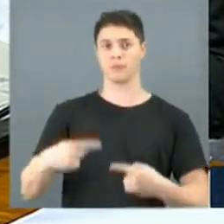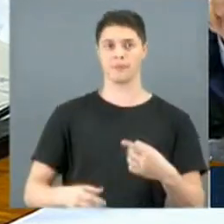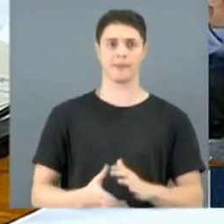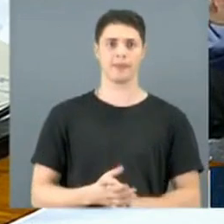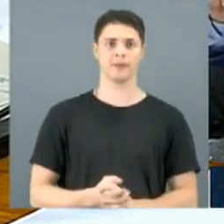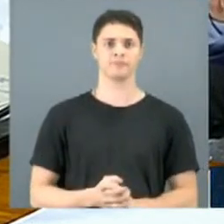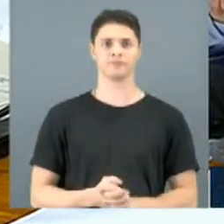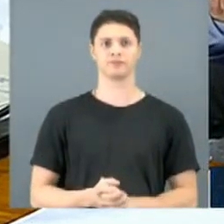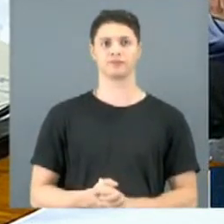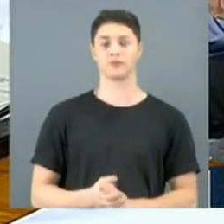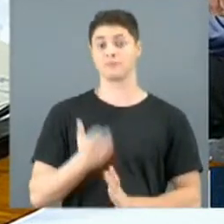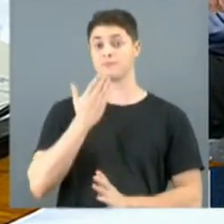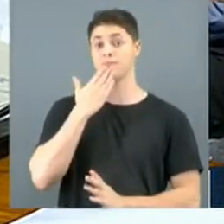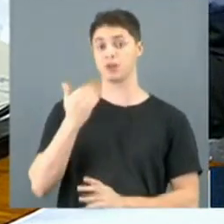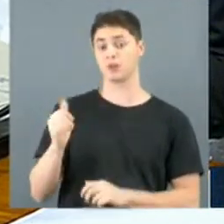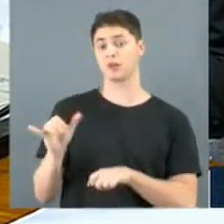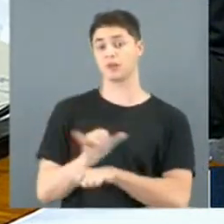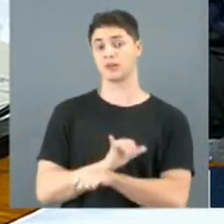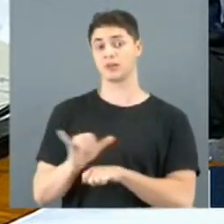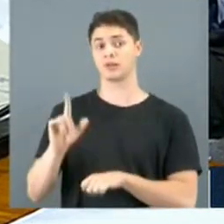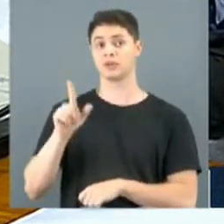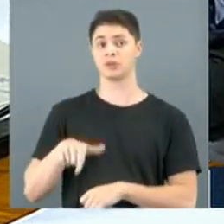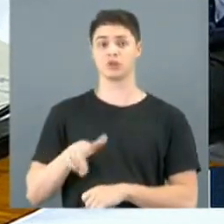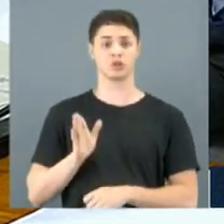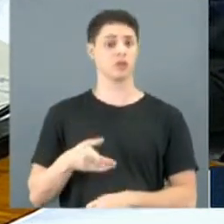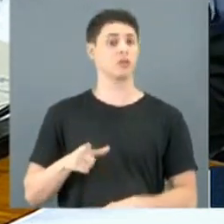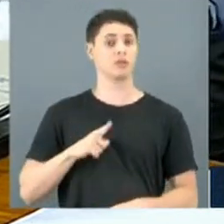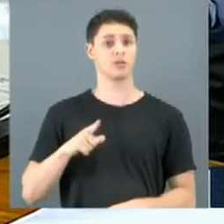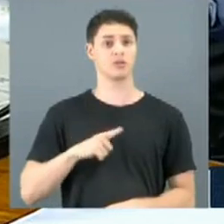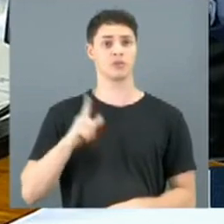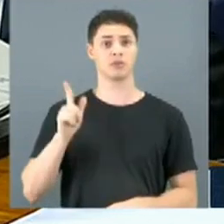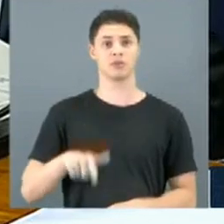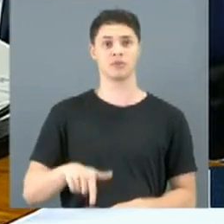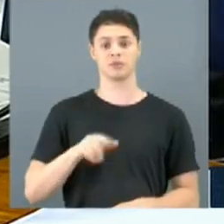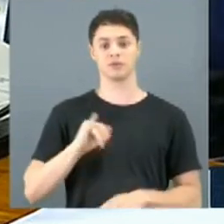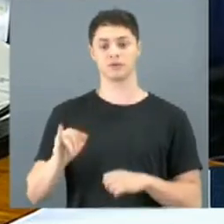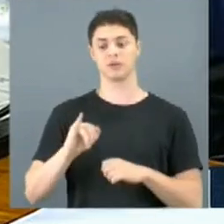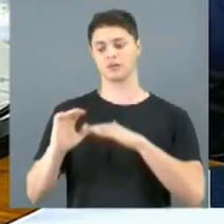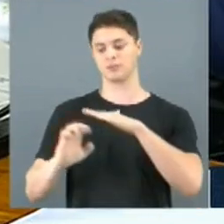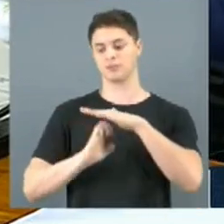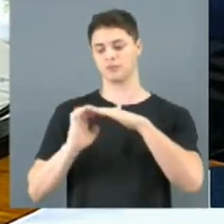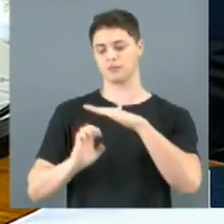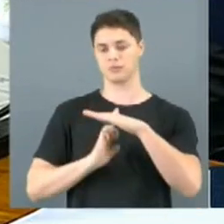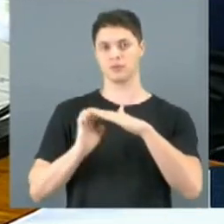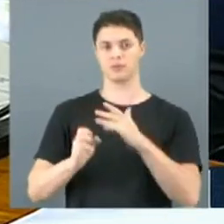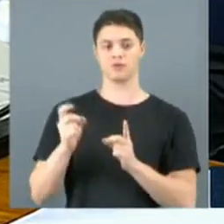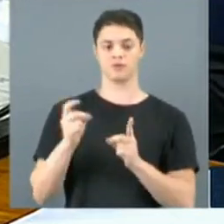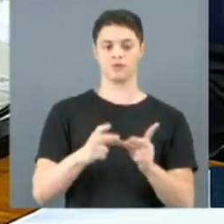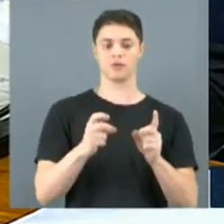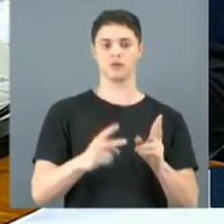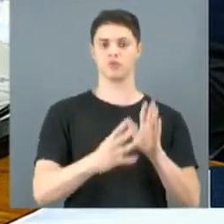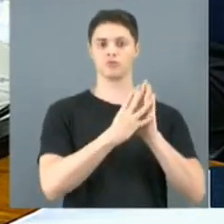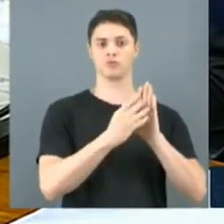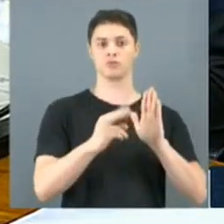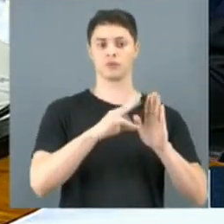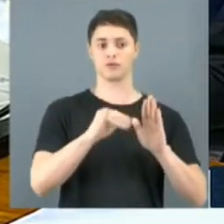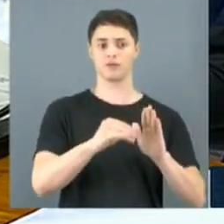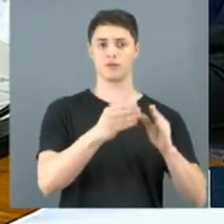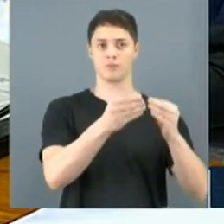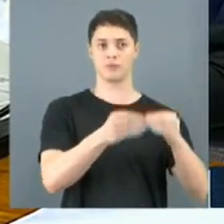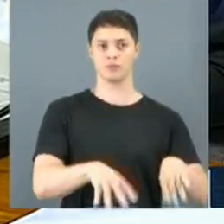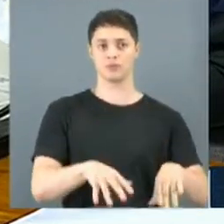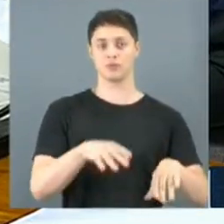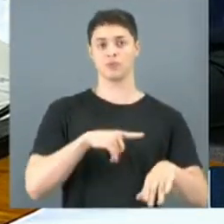Eu acredito que a melhor abordagem, ela já existe. Se uma empresa coloca e comercializa um modelo que vai causar prejuízo, o